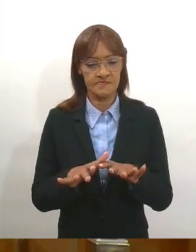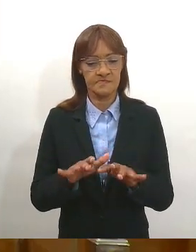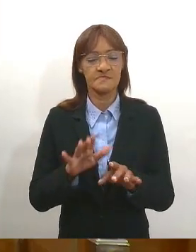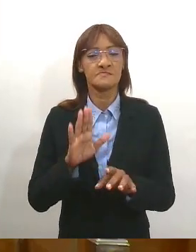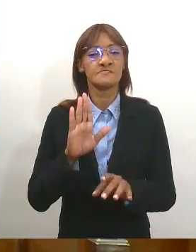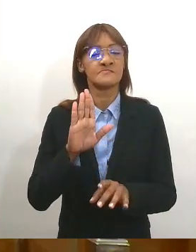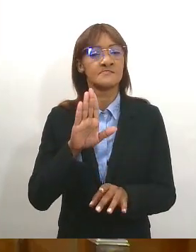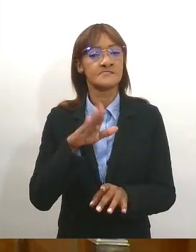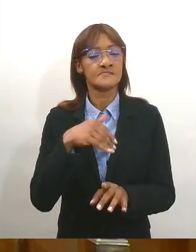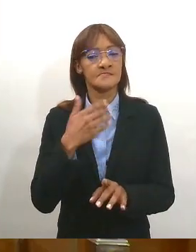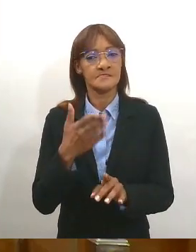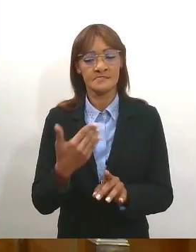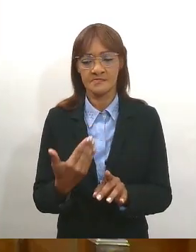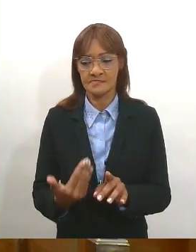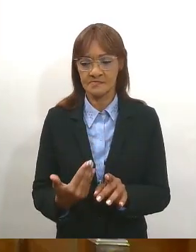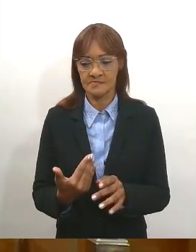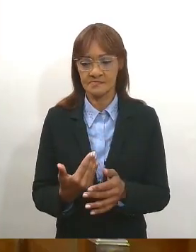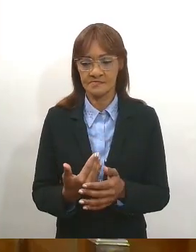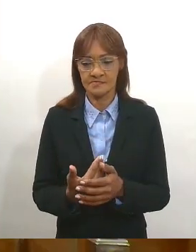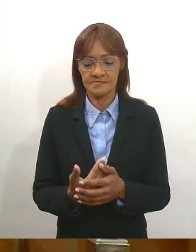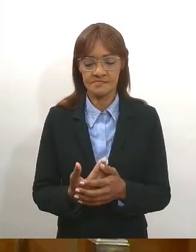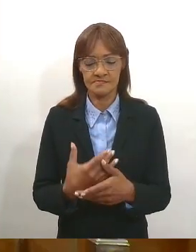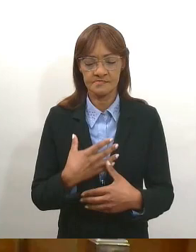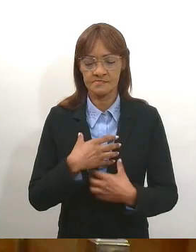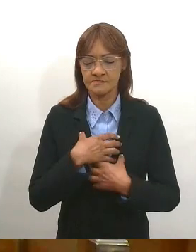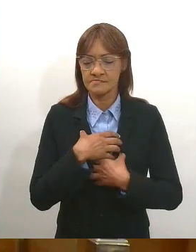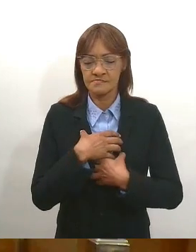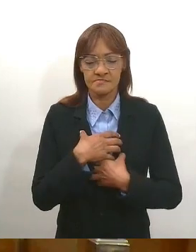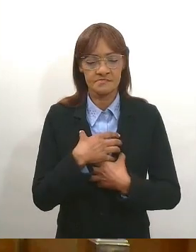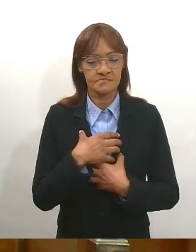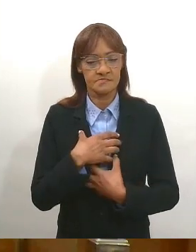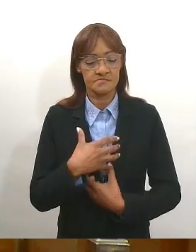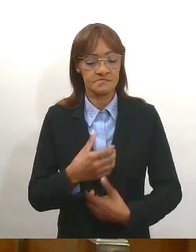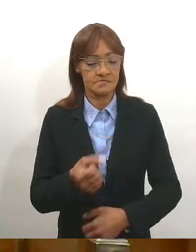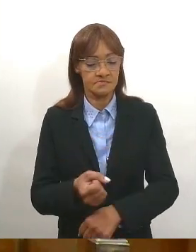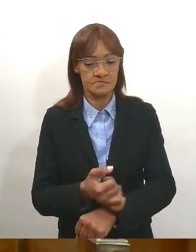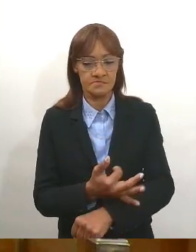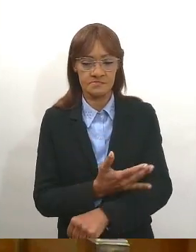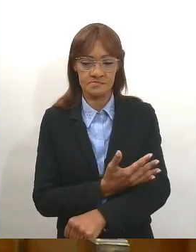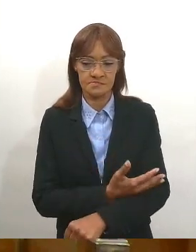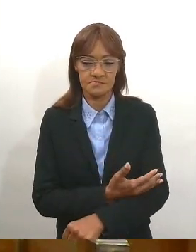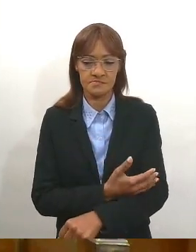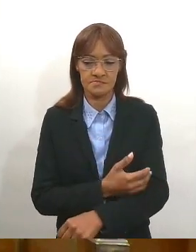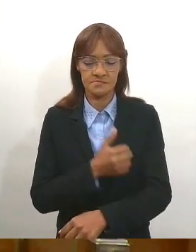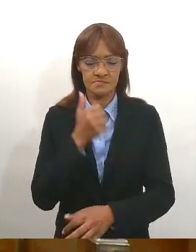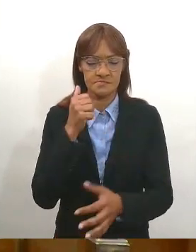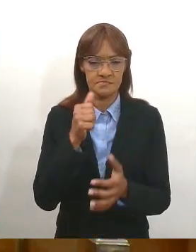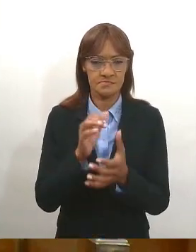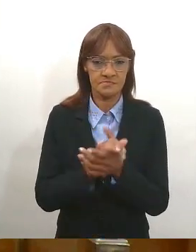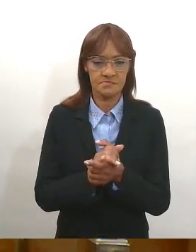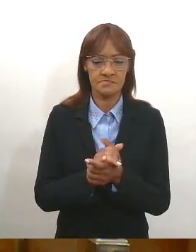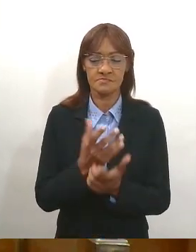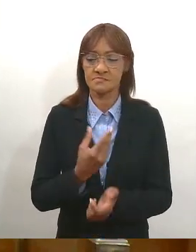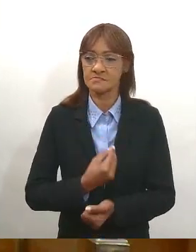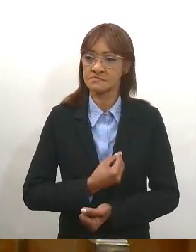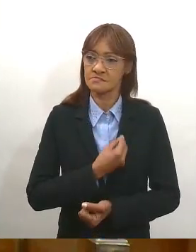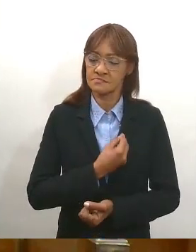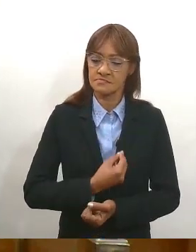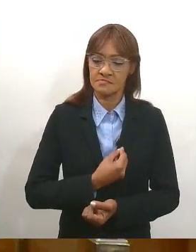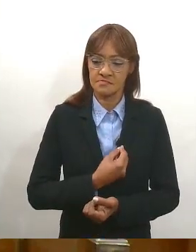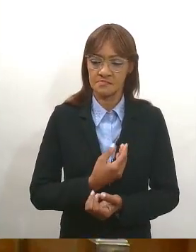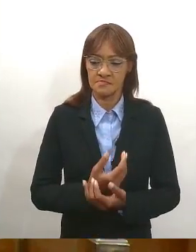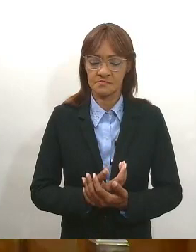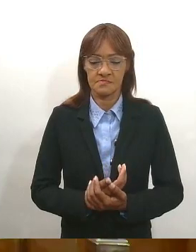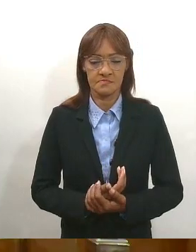emocionante, né, a mãe dele estava lá, né, onde foi entregue alguns troféus à